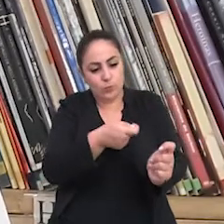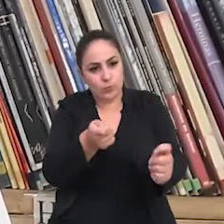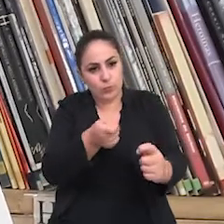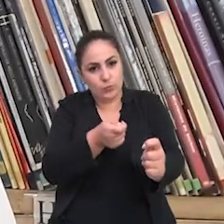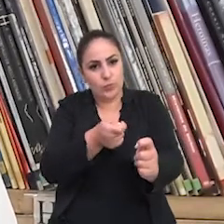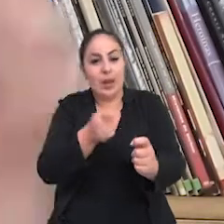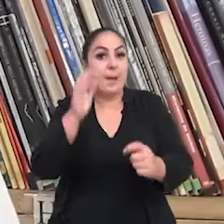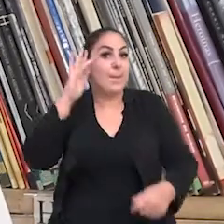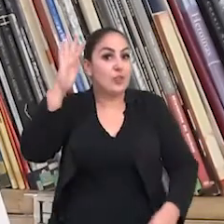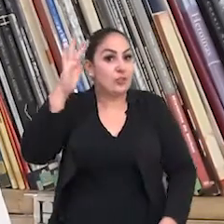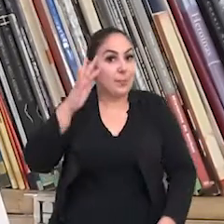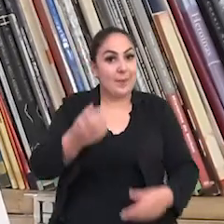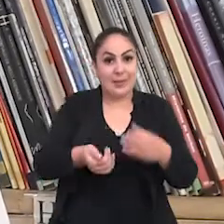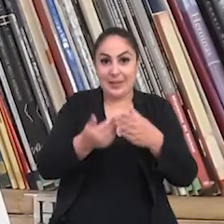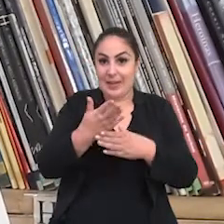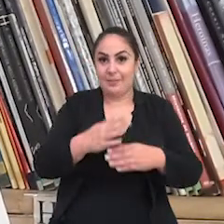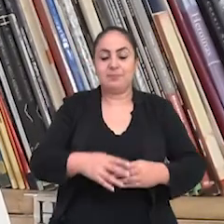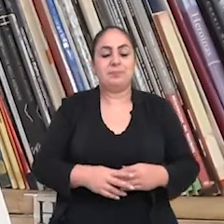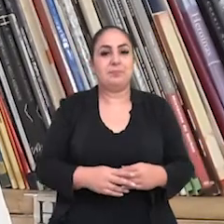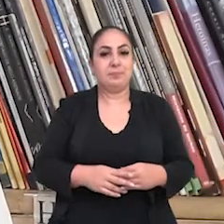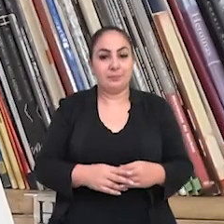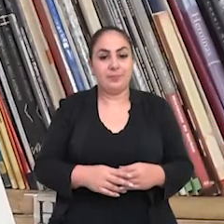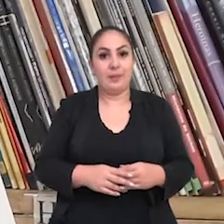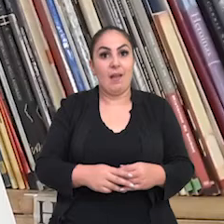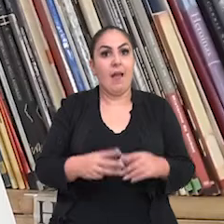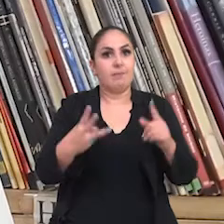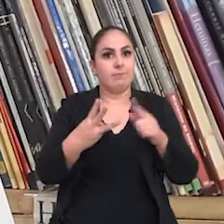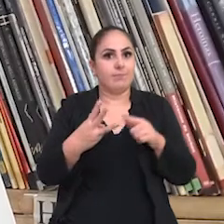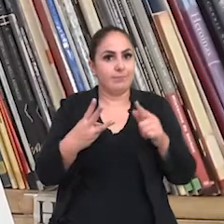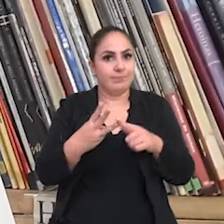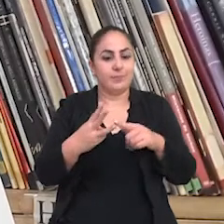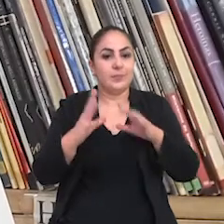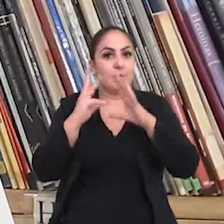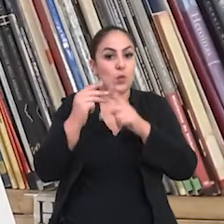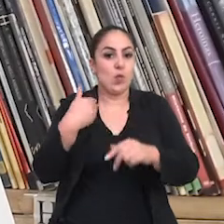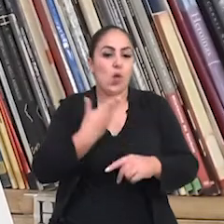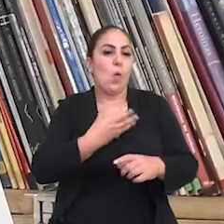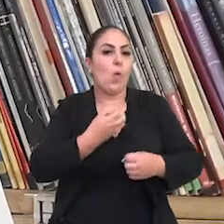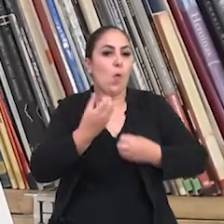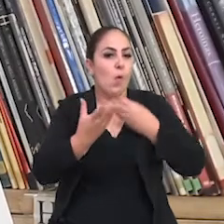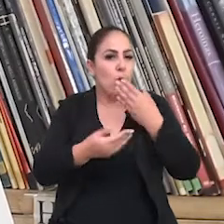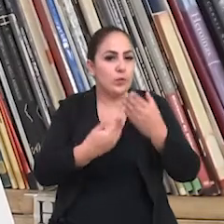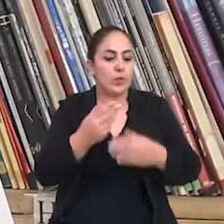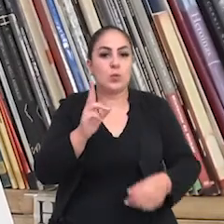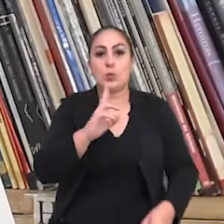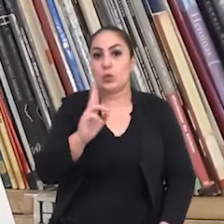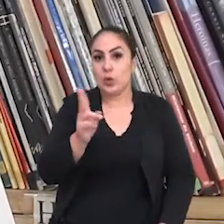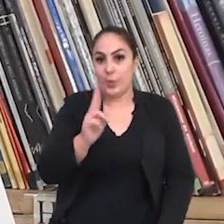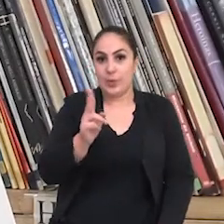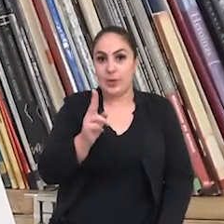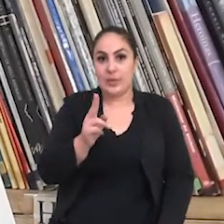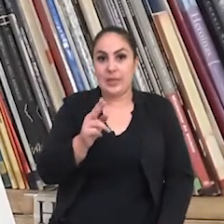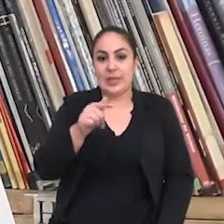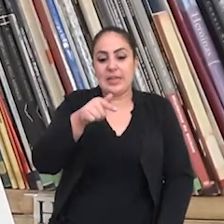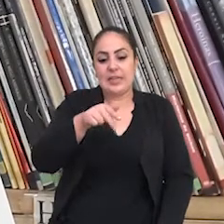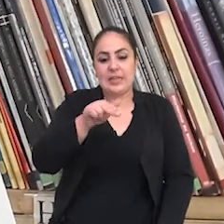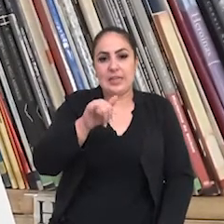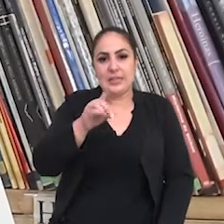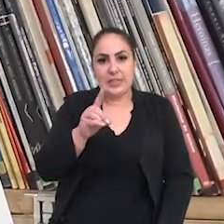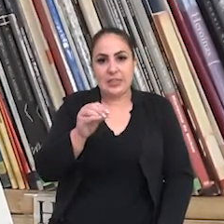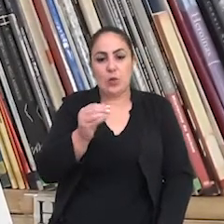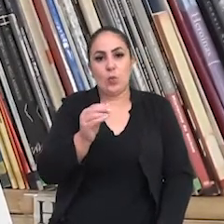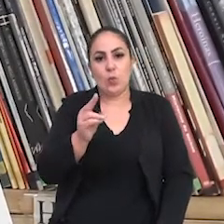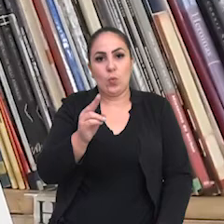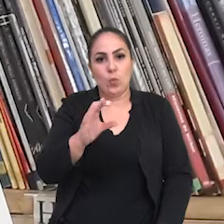recortar e usar a imaginação para criar. A terceira história que nós vamos contar se chama Kirikou